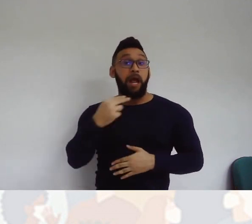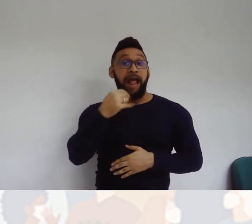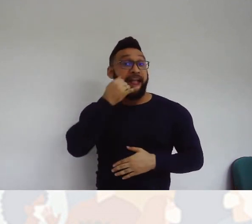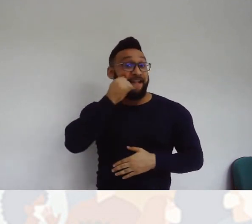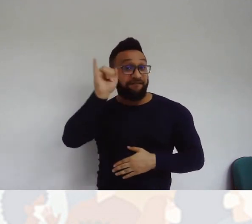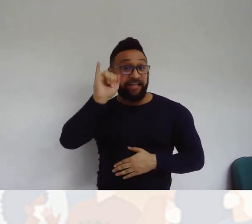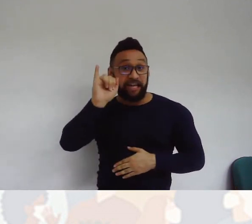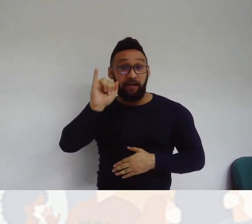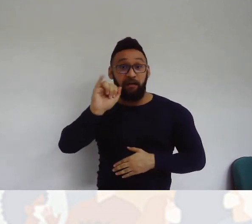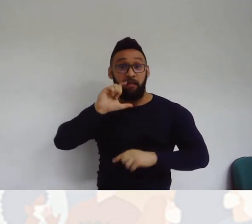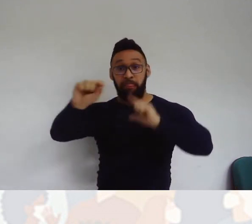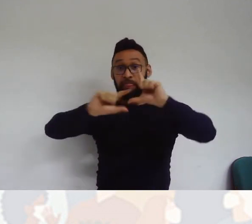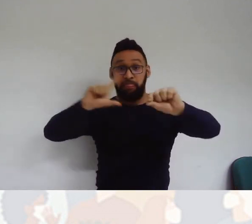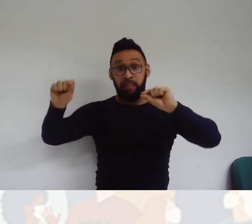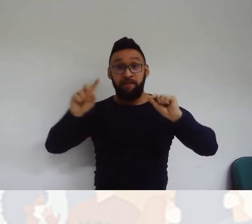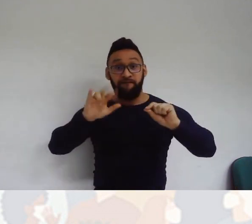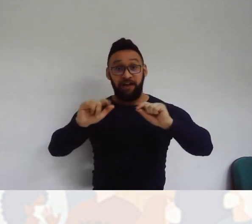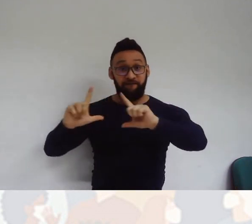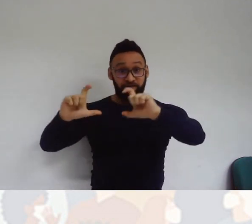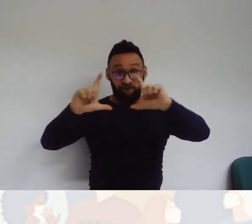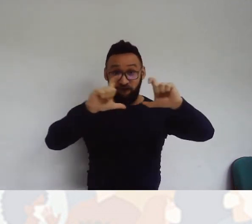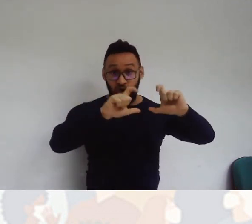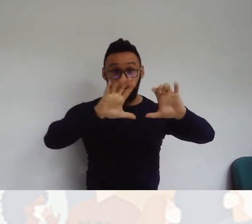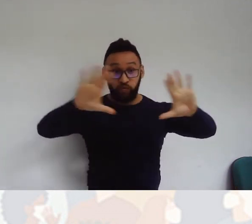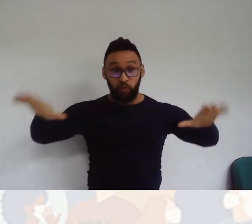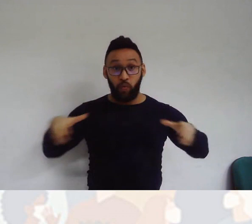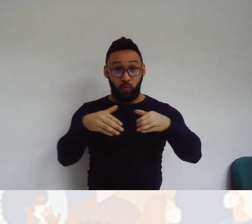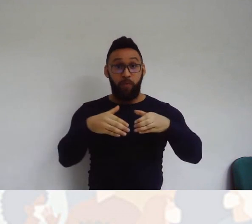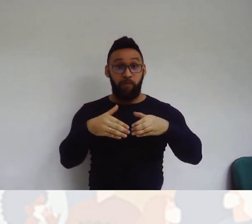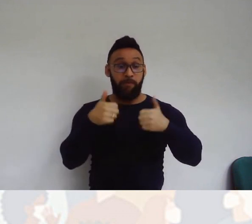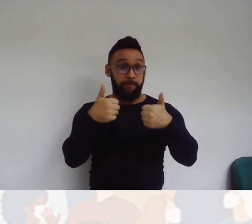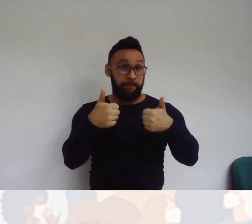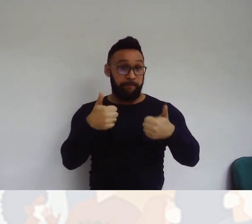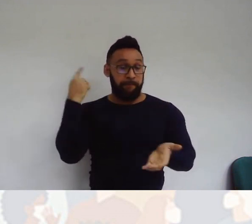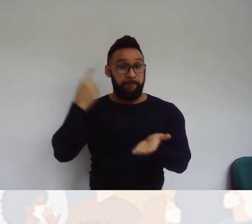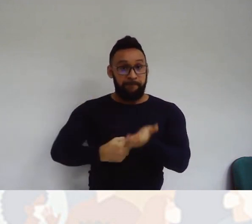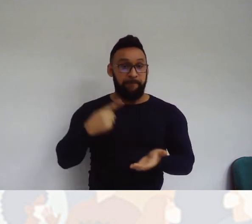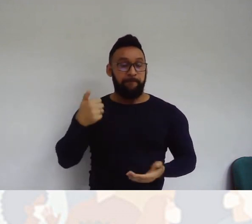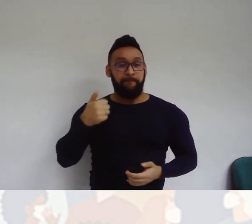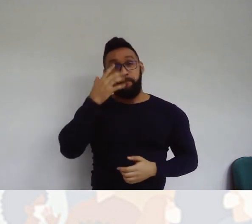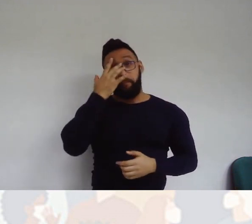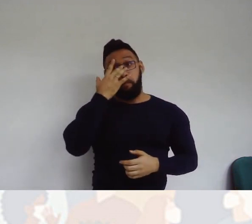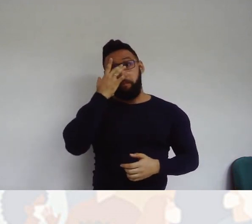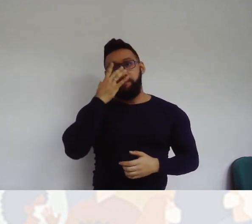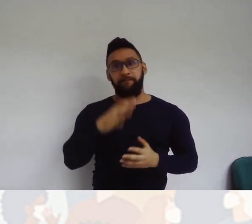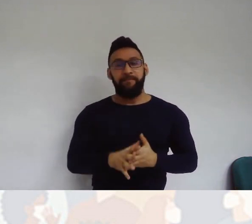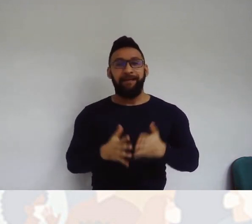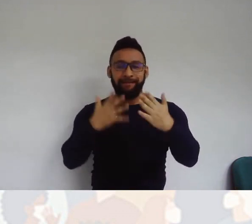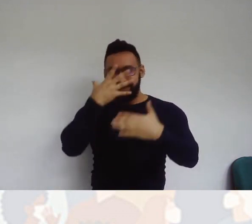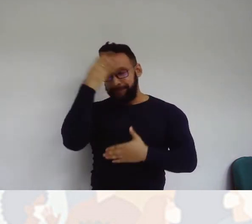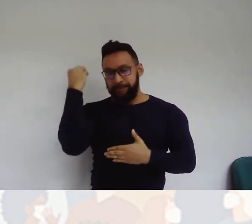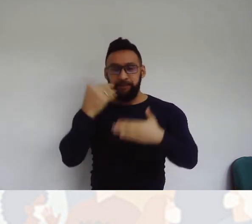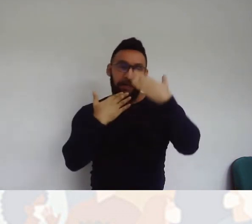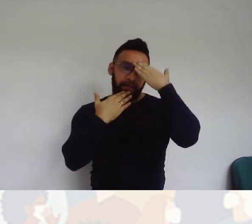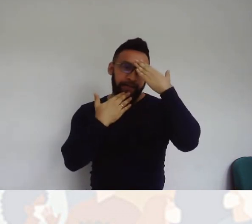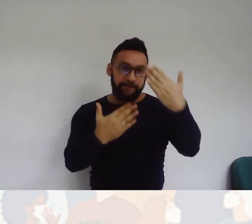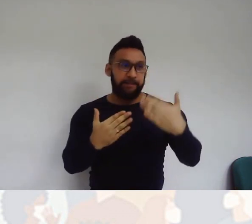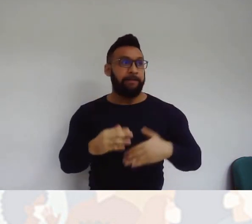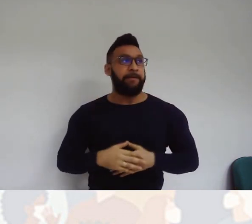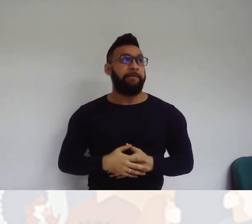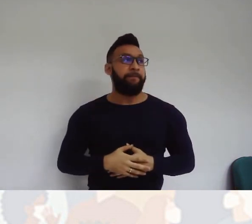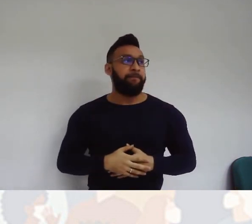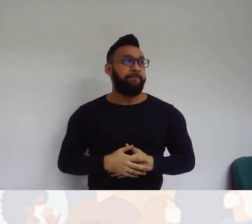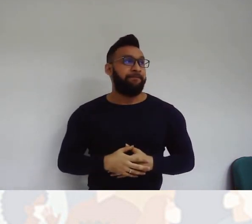uma foto coletiva aqui. Isso. Tá certo? Dilamar, desculpa, só porque eu esqueci de agradecer, o Luiz Paulo estava